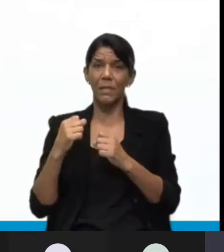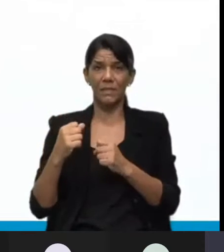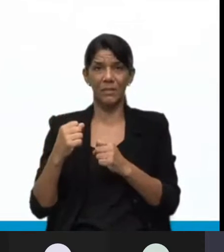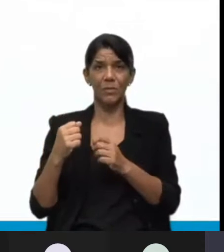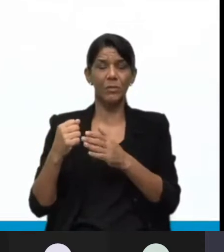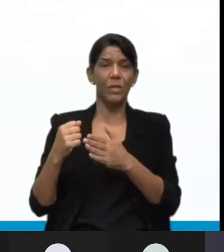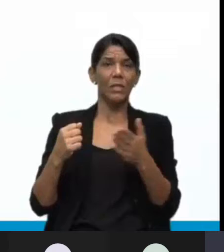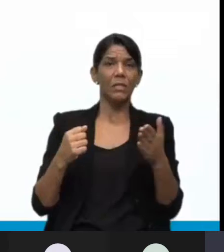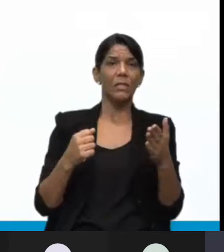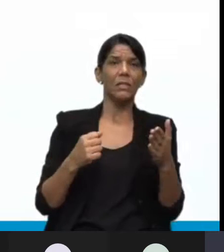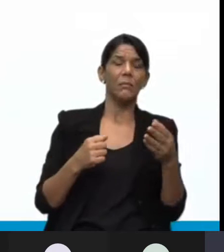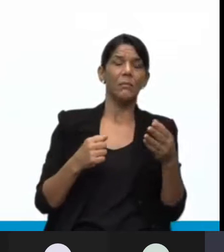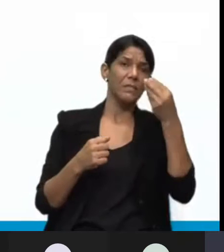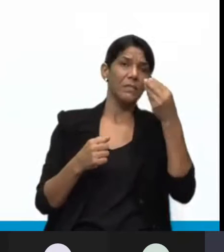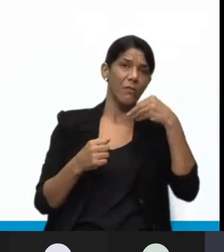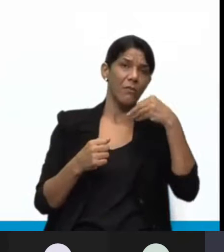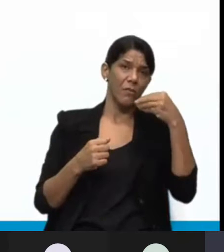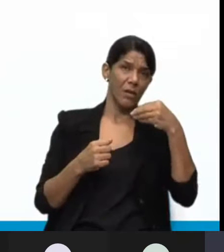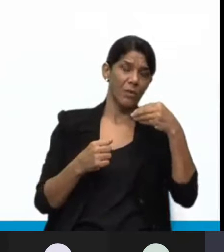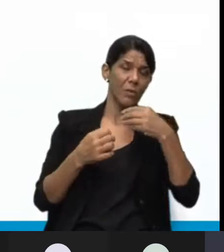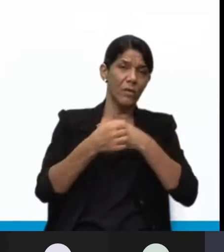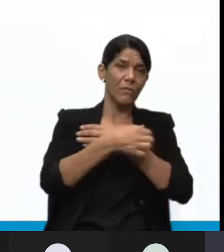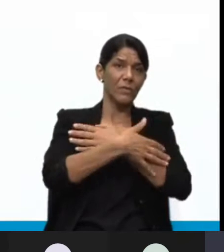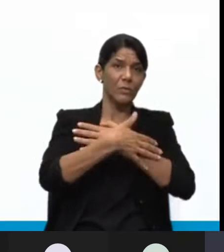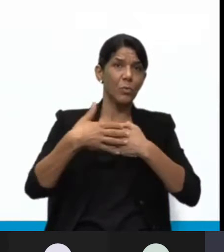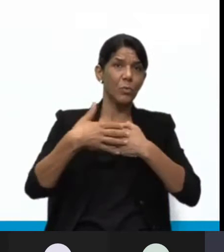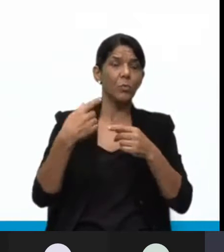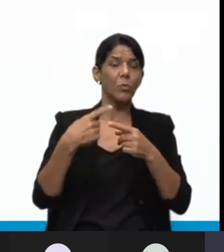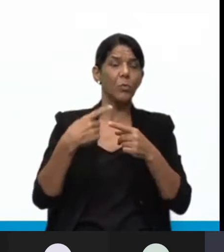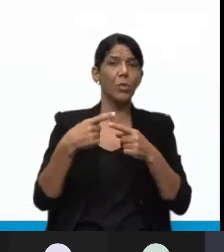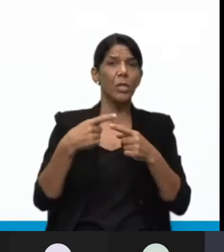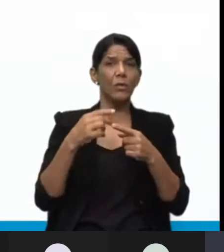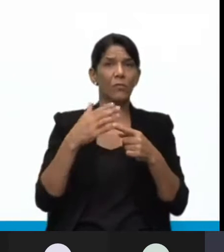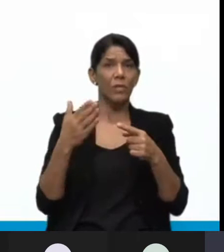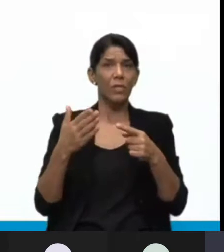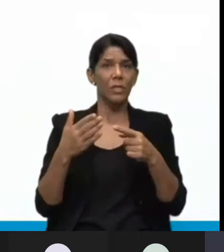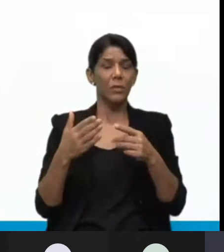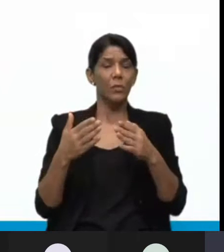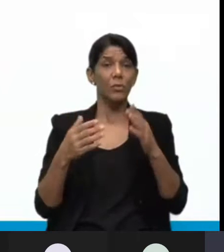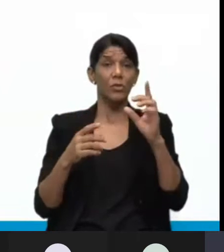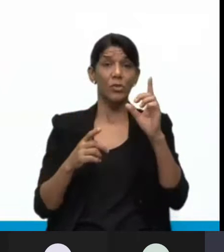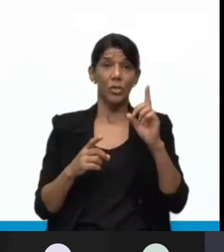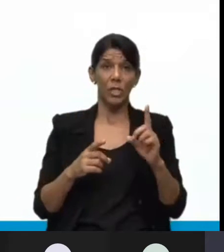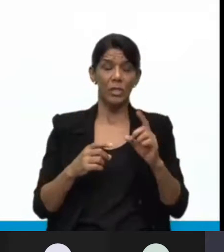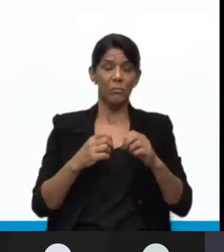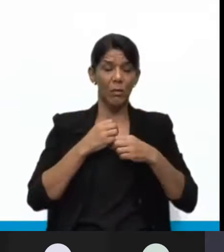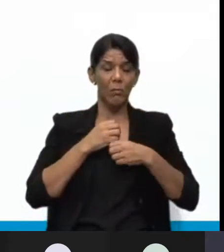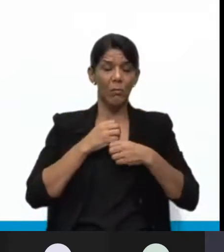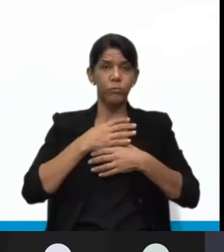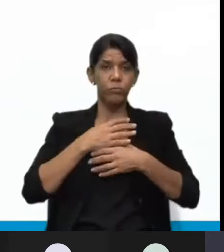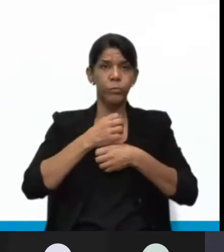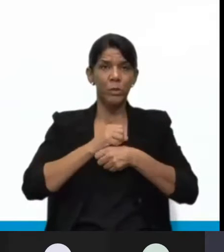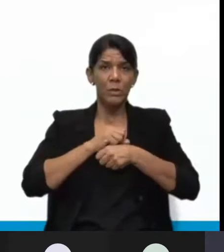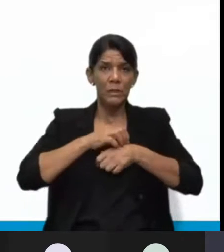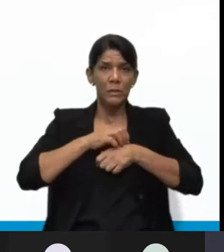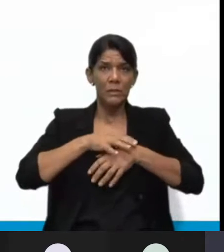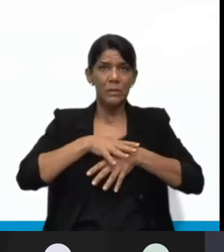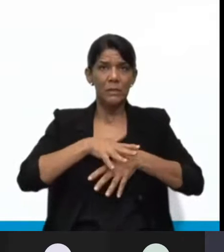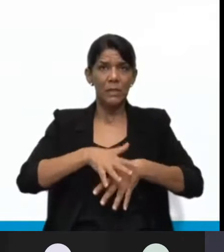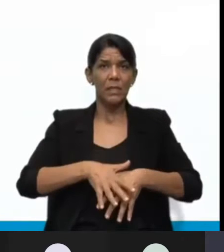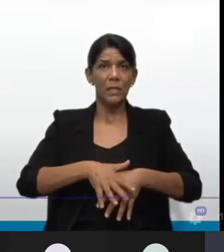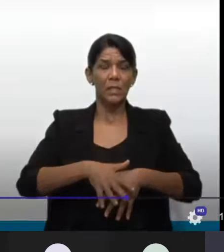o executado aqui pelo músculo do ventrículo direito. Por quê? Porque aqui o ventrículo direito, ele vai bombear sangue para onde? Ele vai